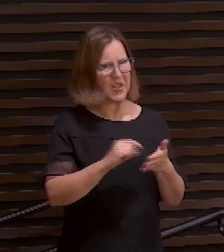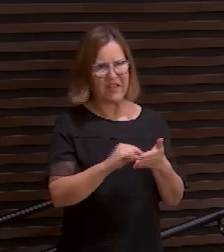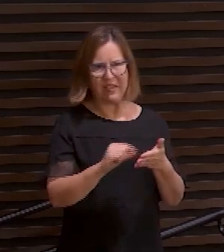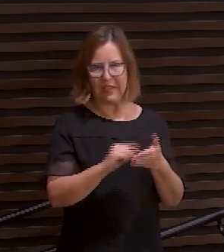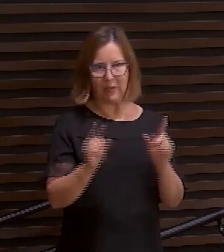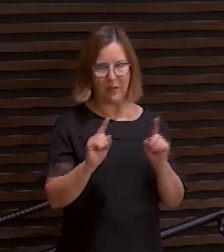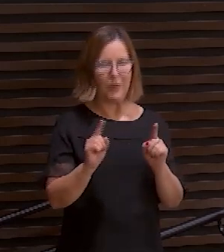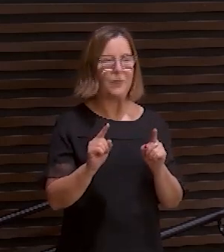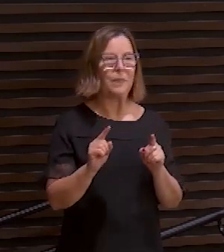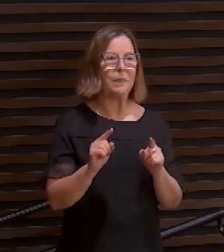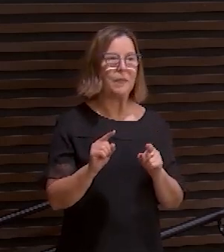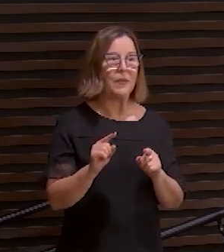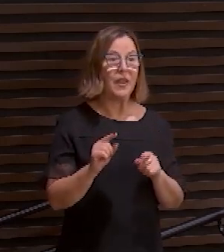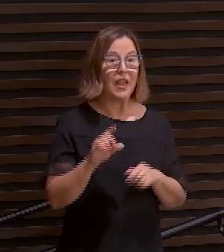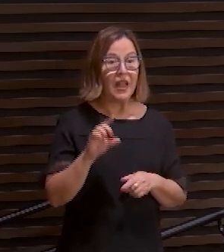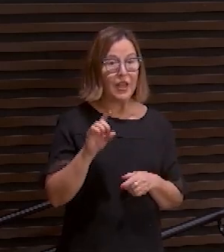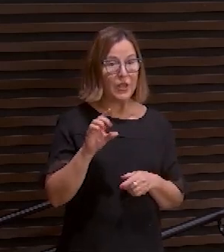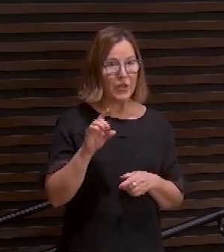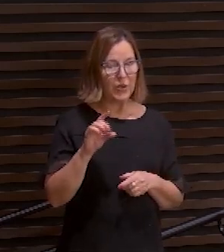aparece lá pelo